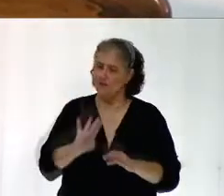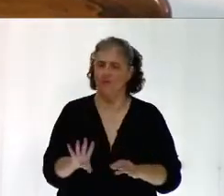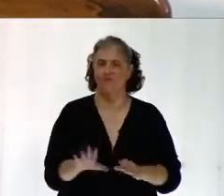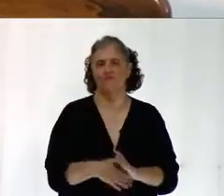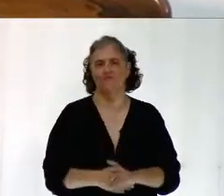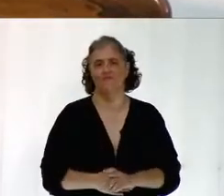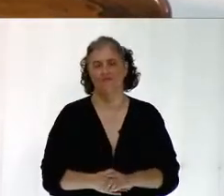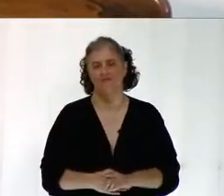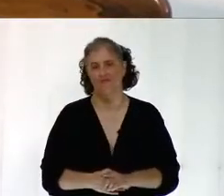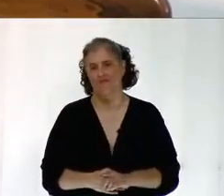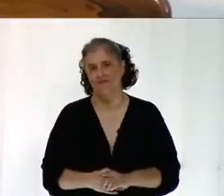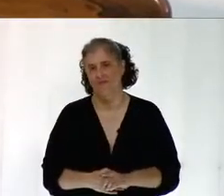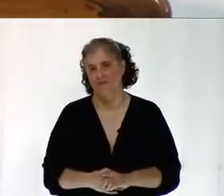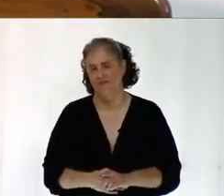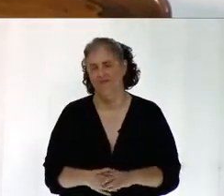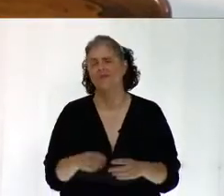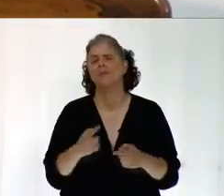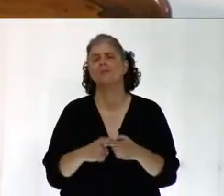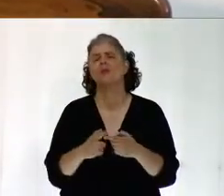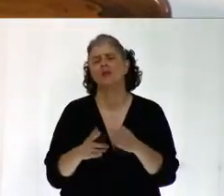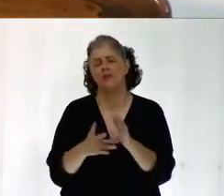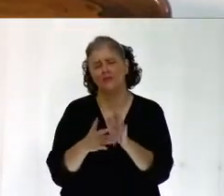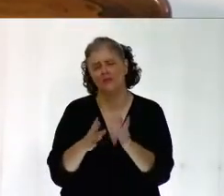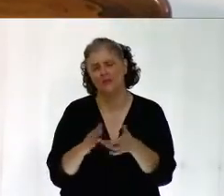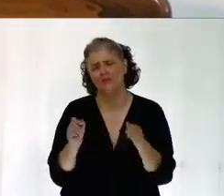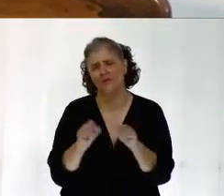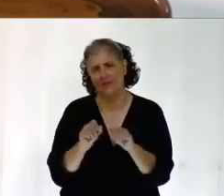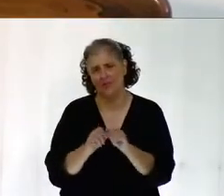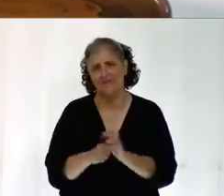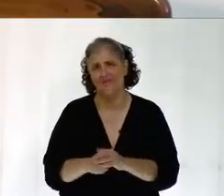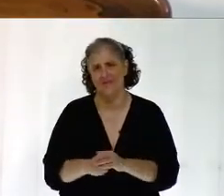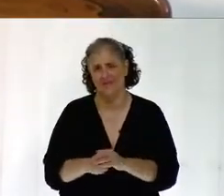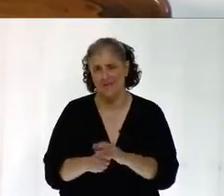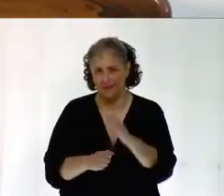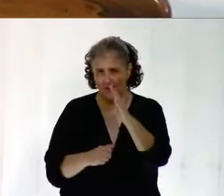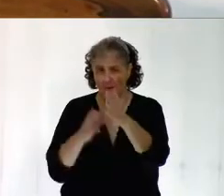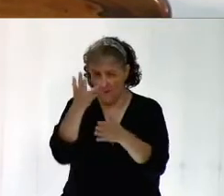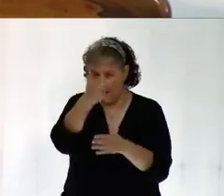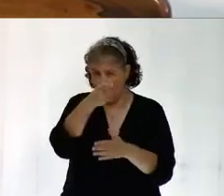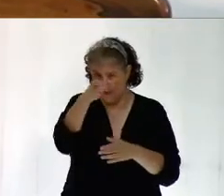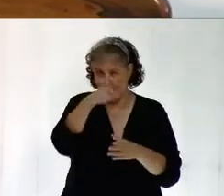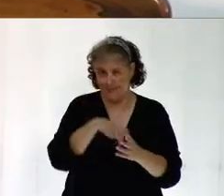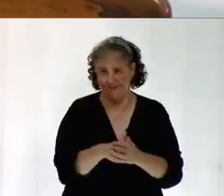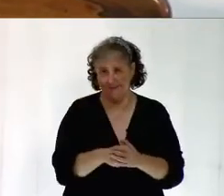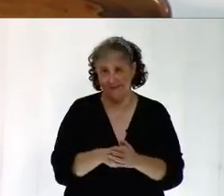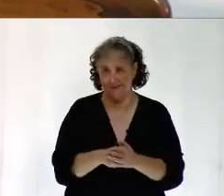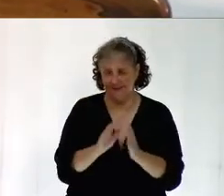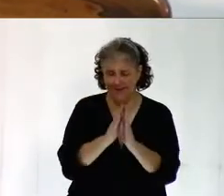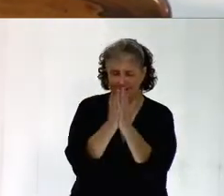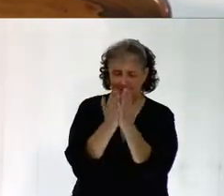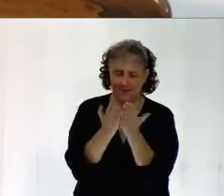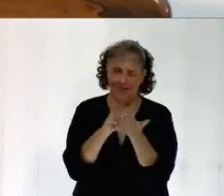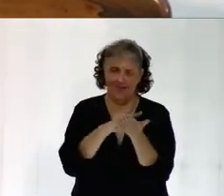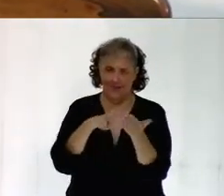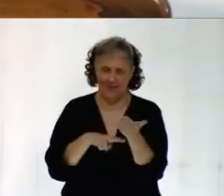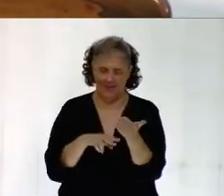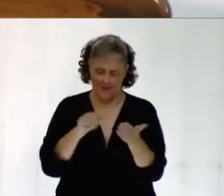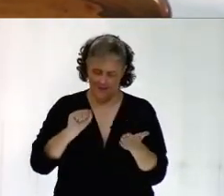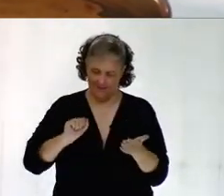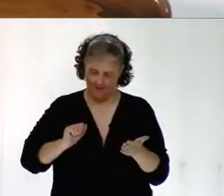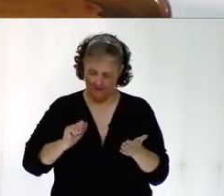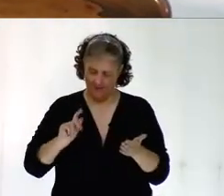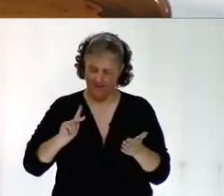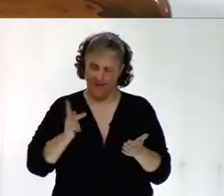sabe porque jesus fez isso eu convido você aí na sua casa abrir no texto de hebreus